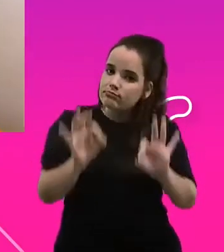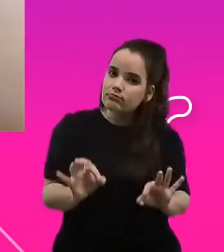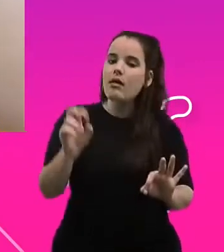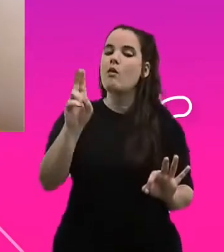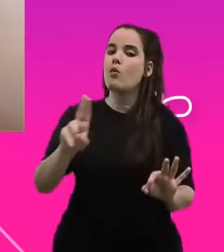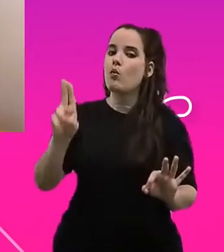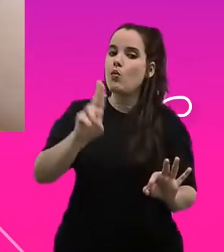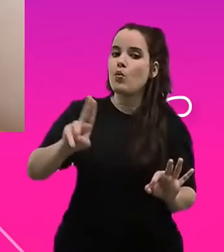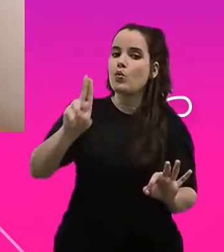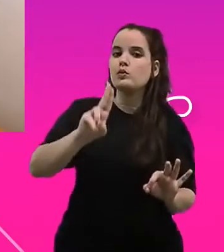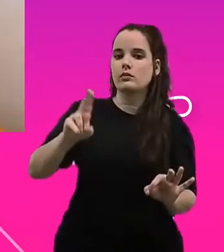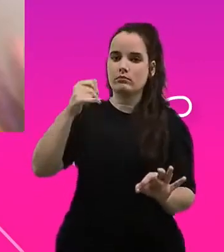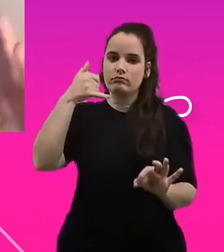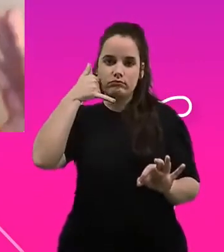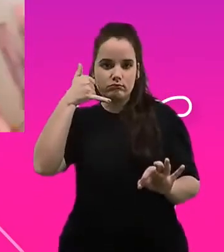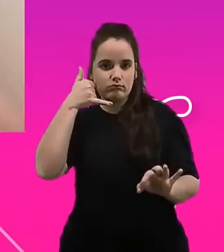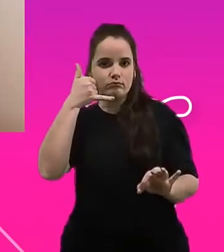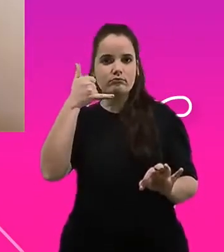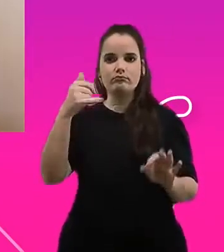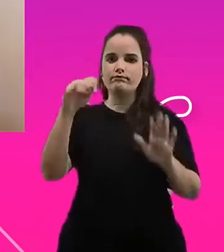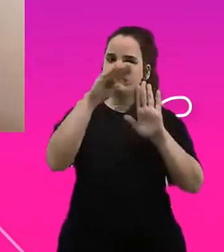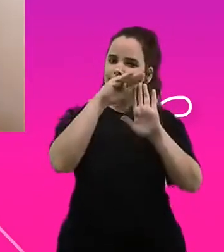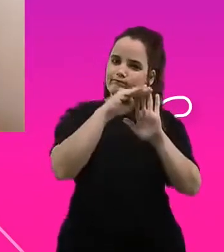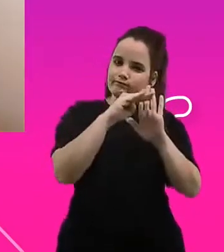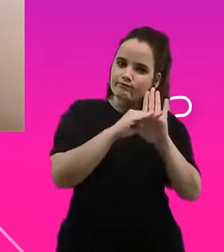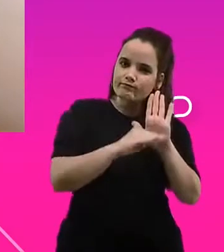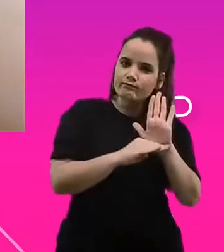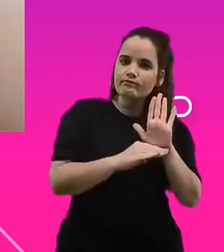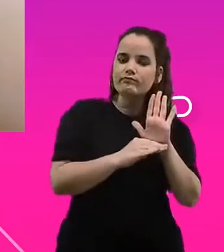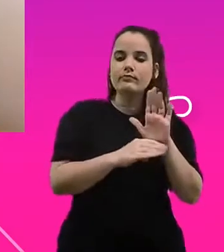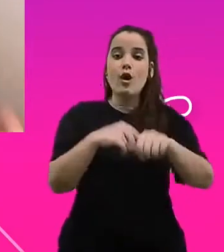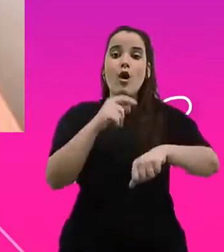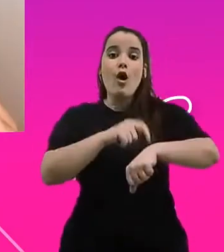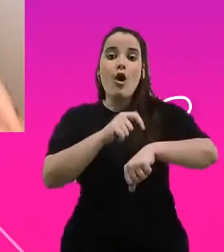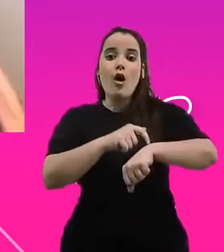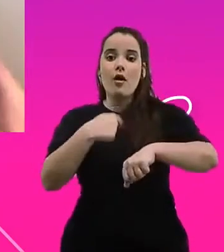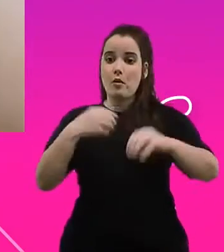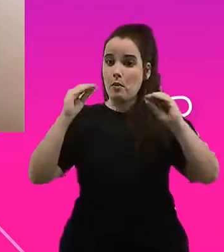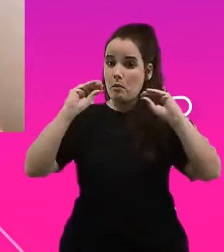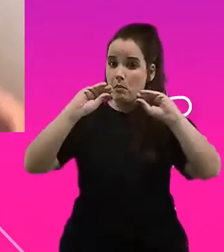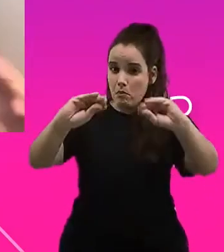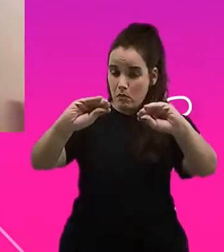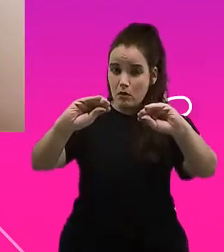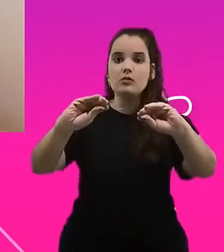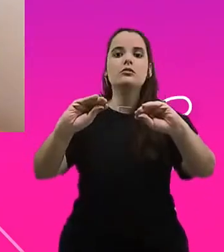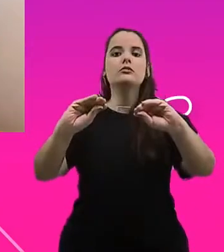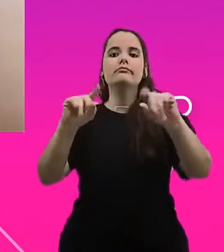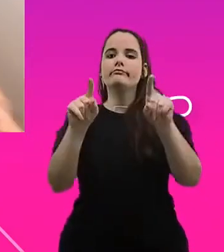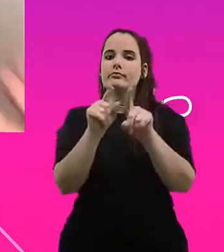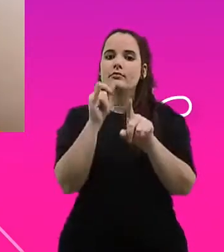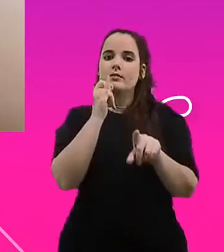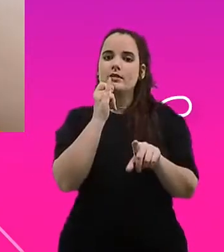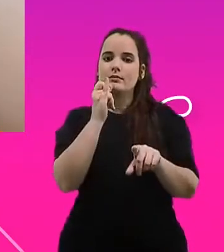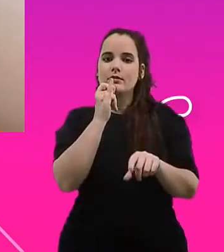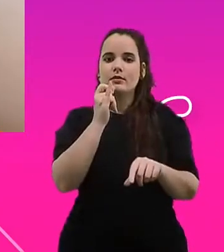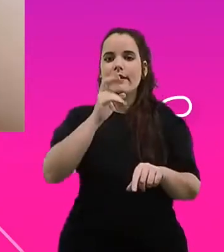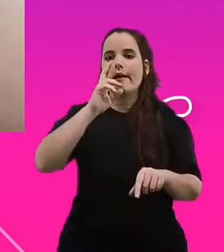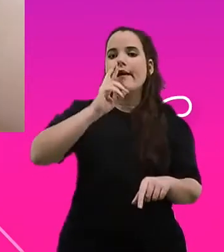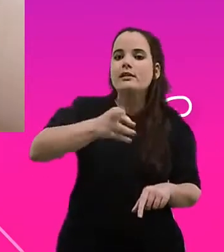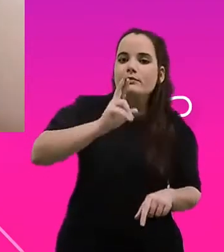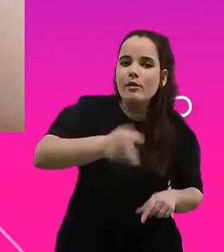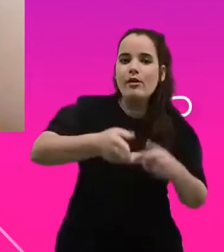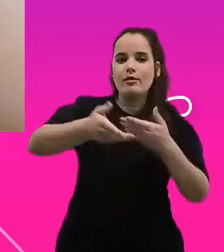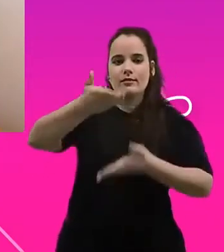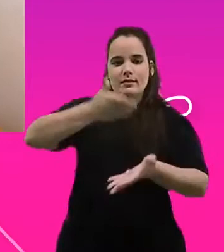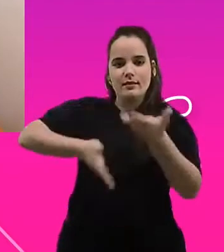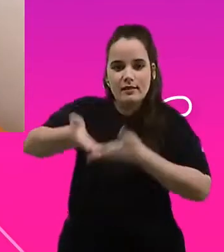vida muito organizada, tipo assim, da hora que eu vou postar, como a Su falou, assim, valorizo muito a hora da resposta, da interação. Então, eu